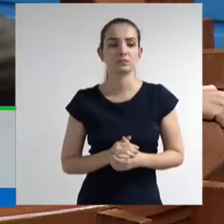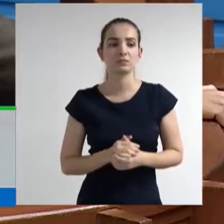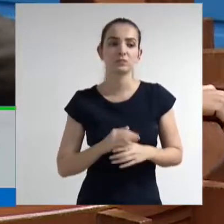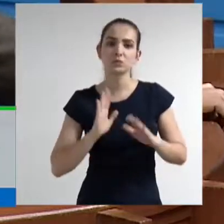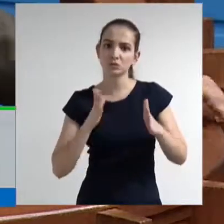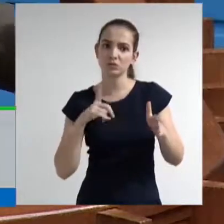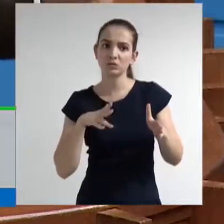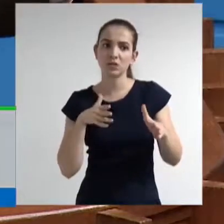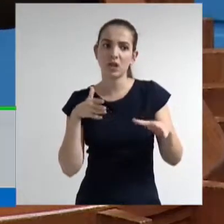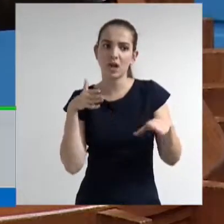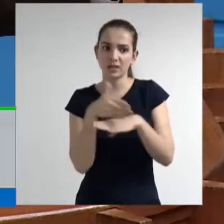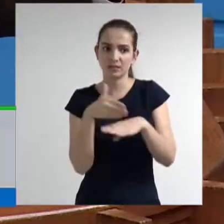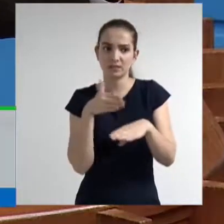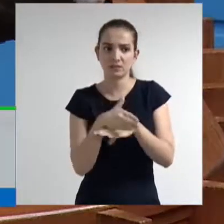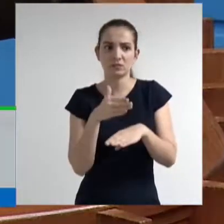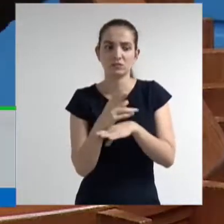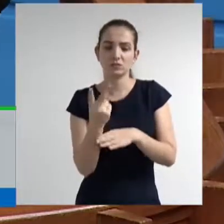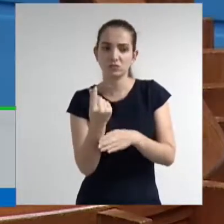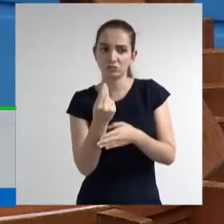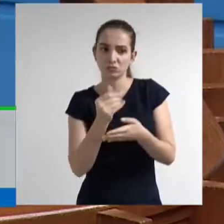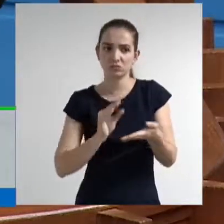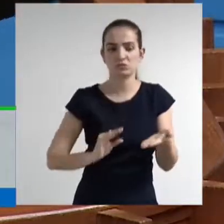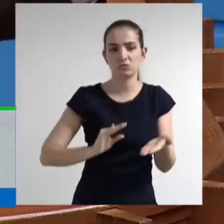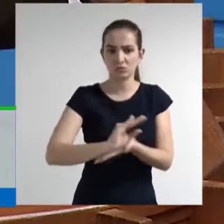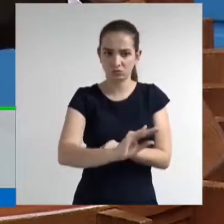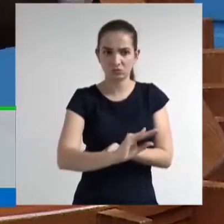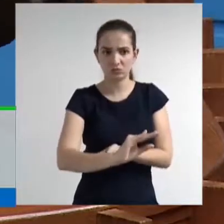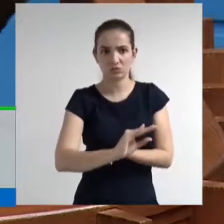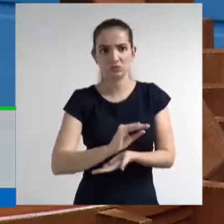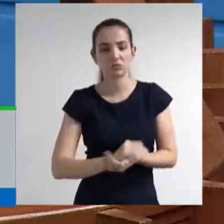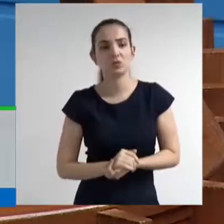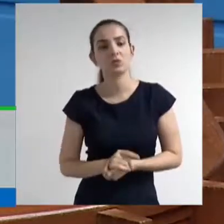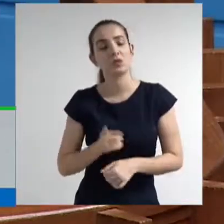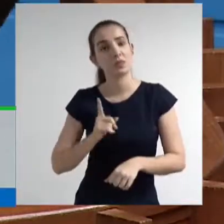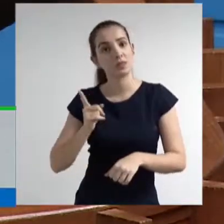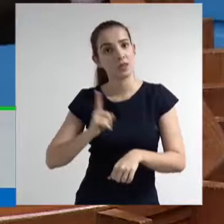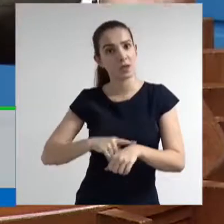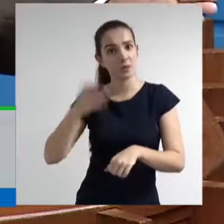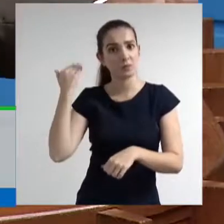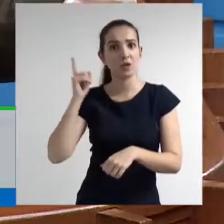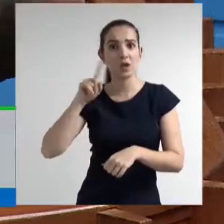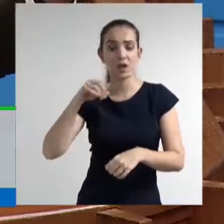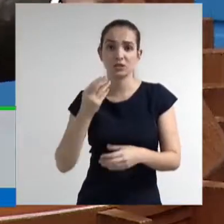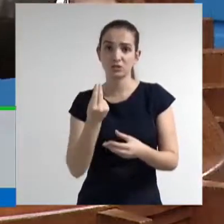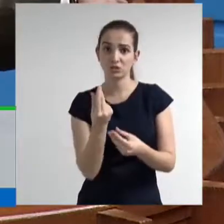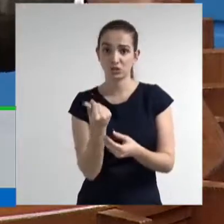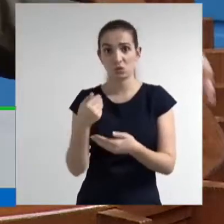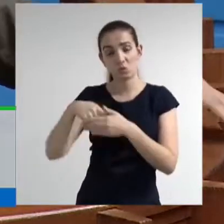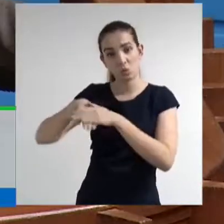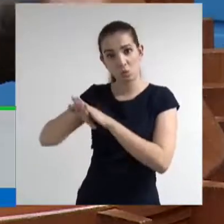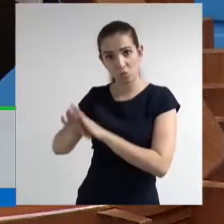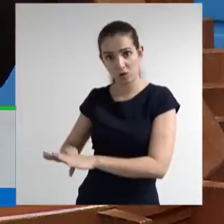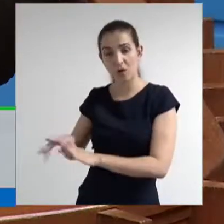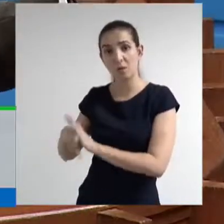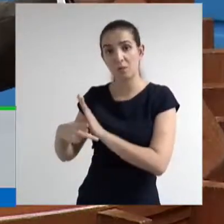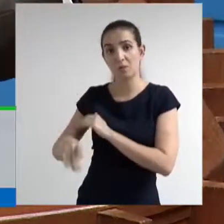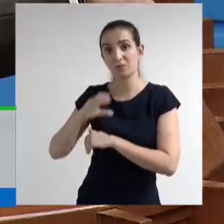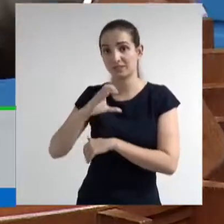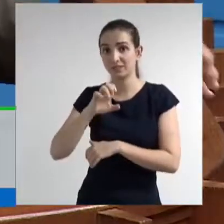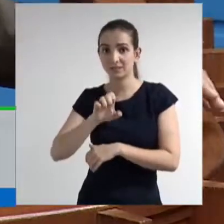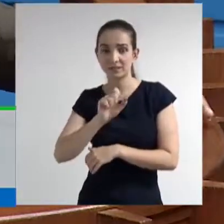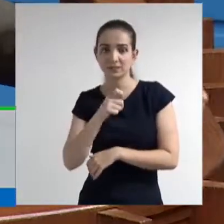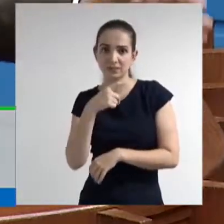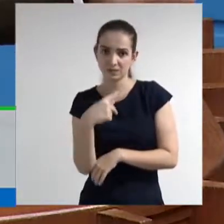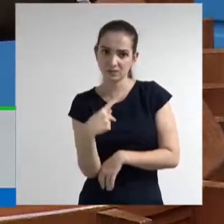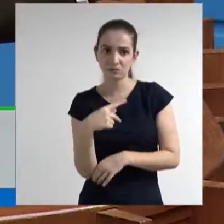tido acesso a esses recursos, e uma boa parte desses recursos, na época, eram depósitos judiciais feitos pela CESP,